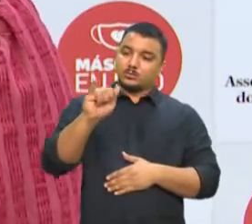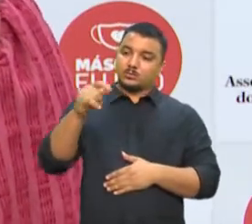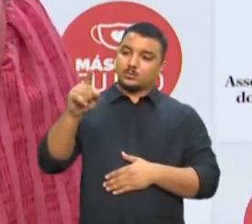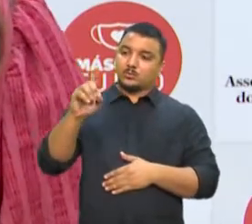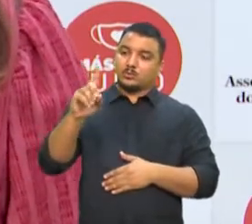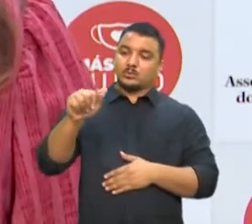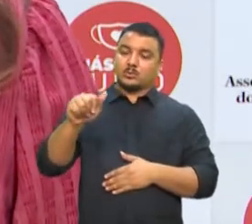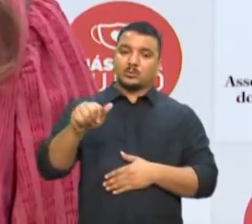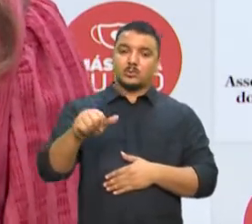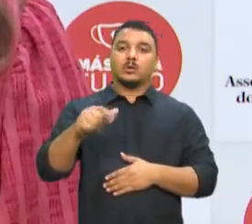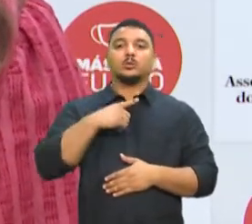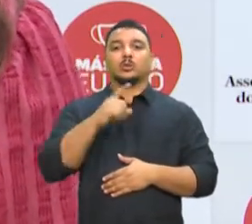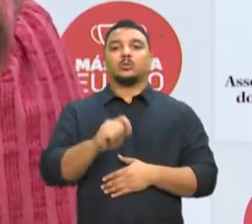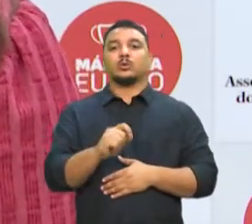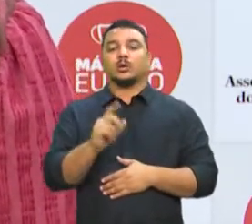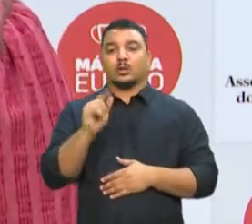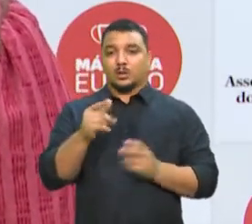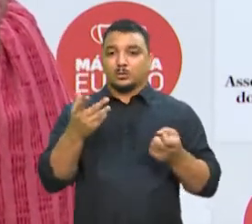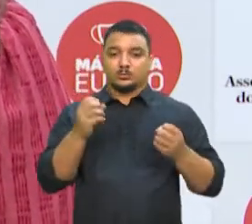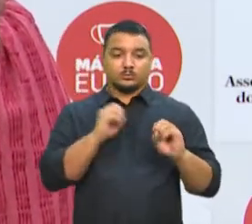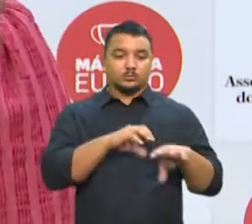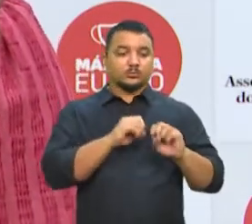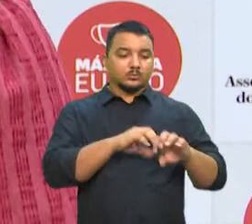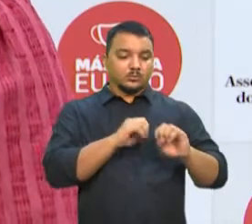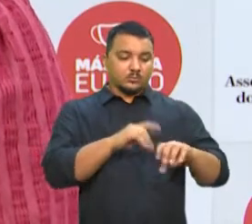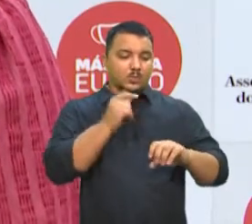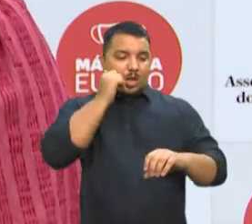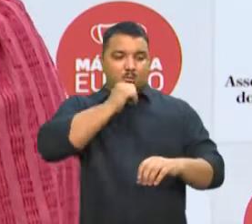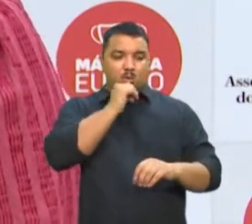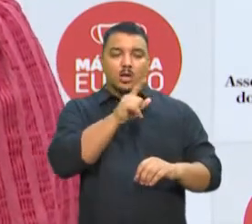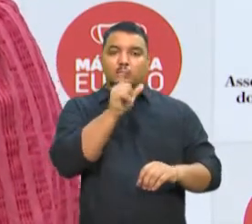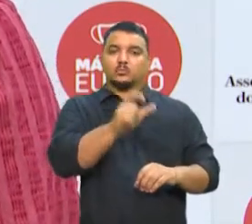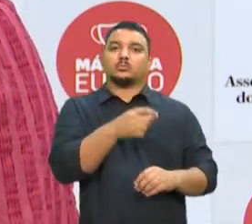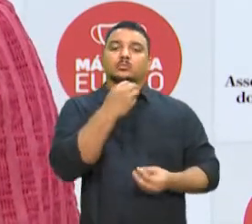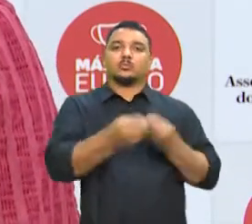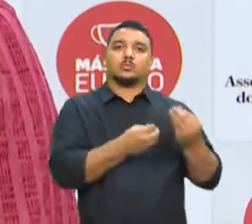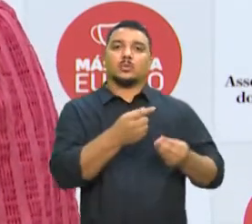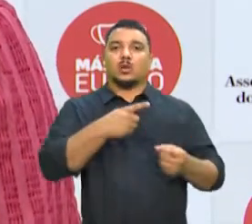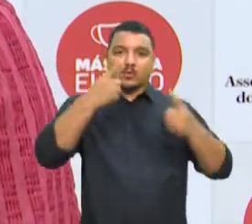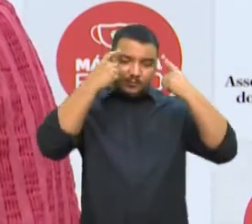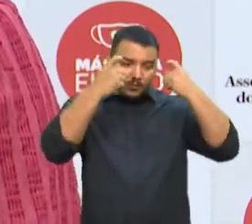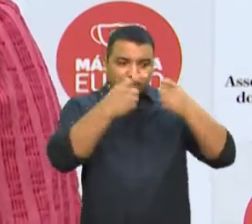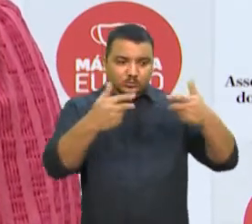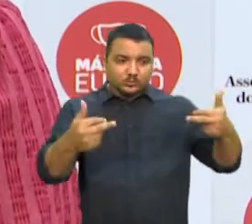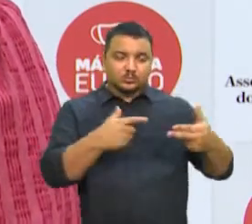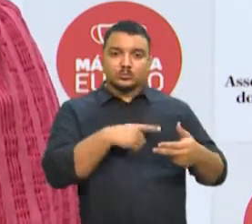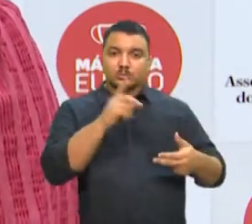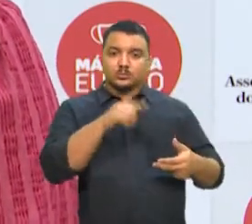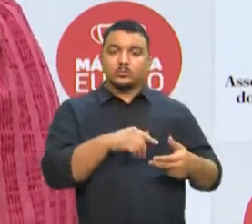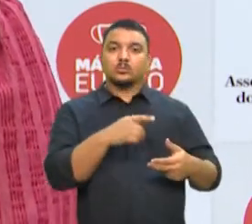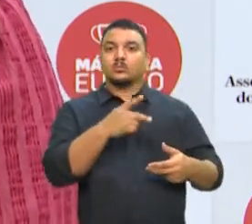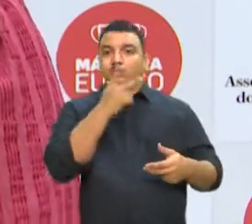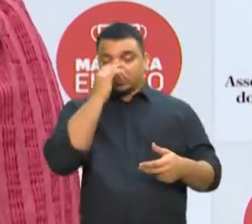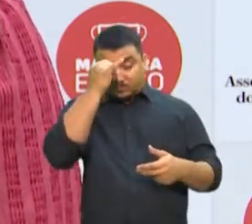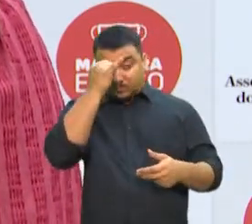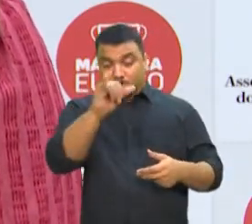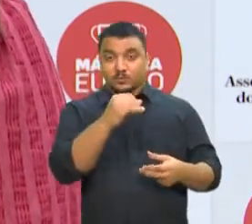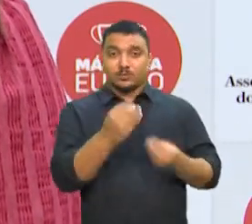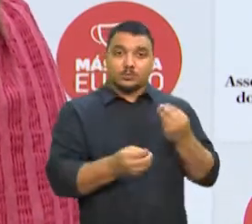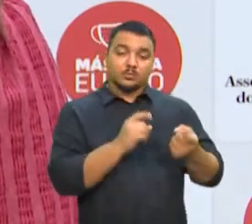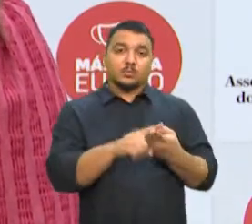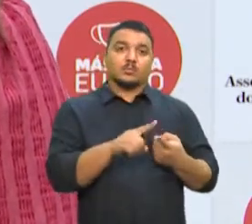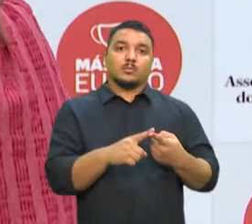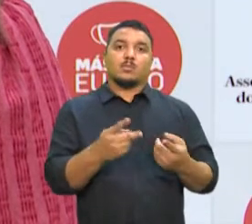trazer capacitações para essas mulheres que estão sofrendo as violências, familiares especialmente, né,